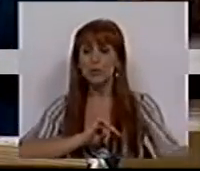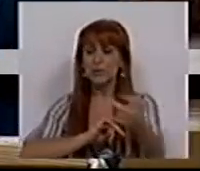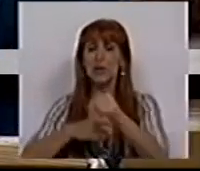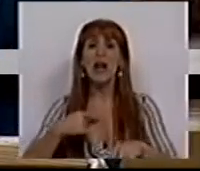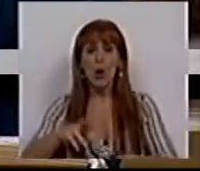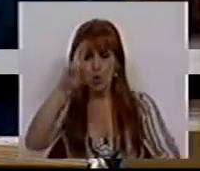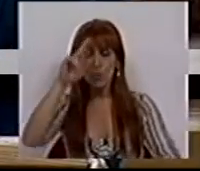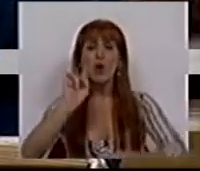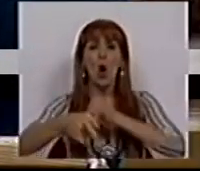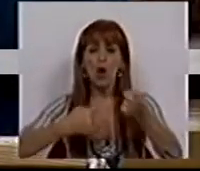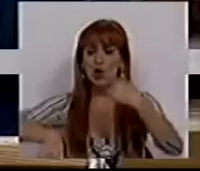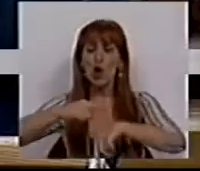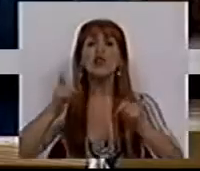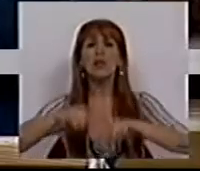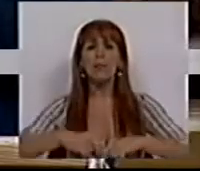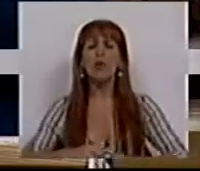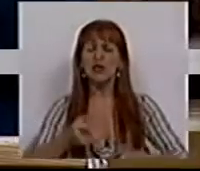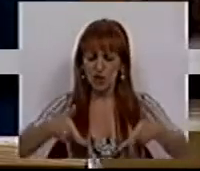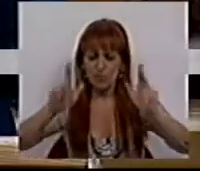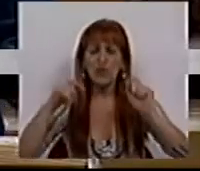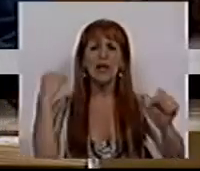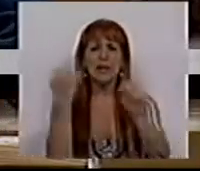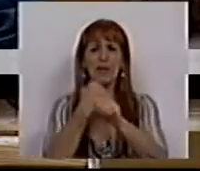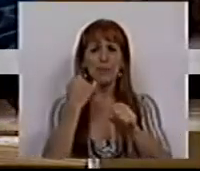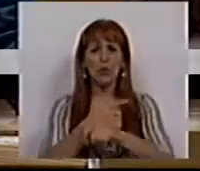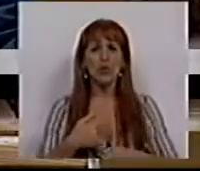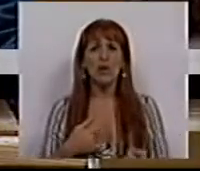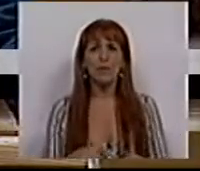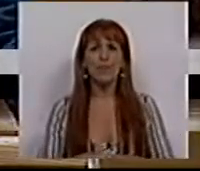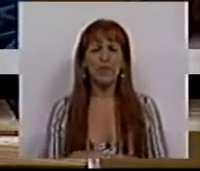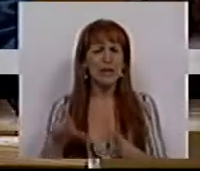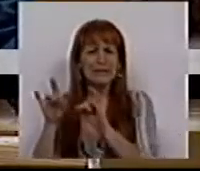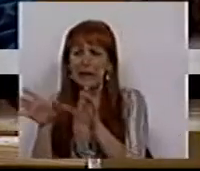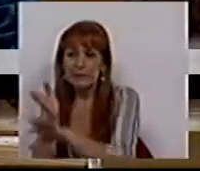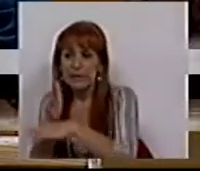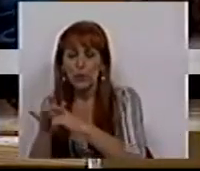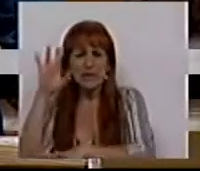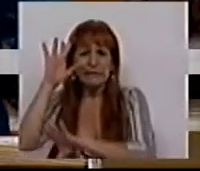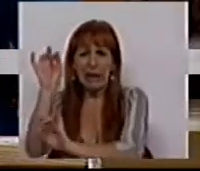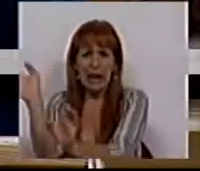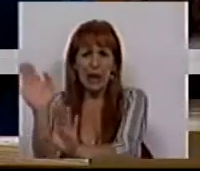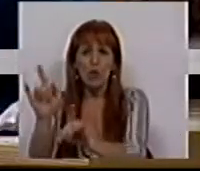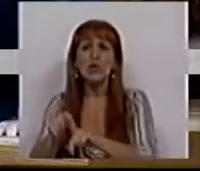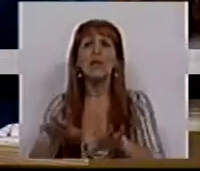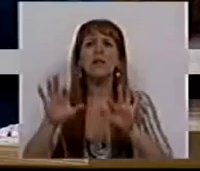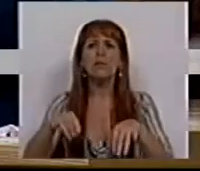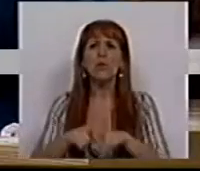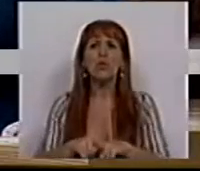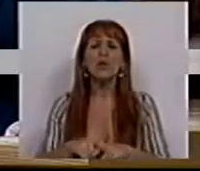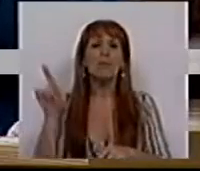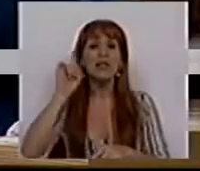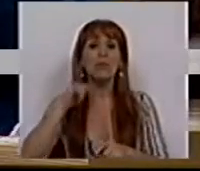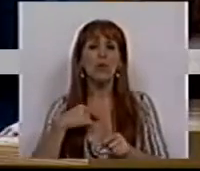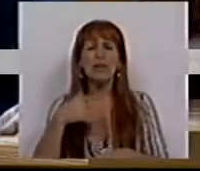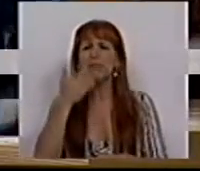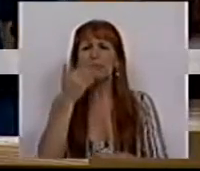e esse é o esforço para o qual nós estamos disponíveis para trabalhar sem sectarismos, sem dogmatismos e acima de